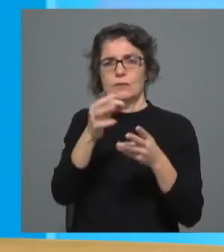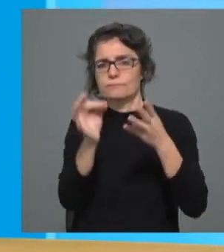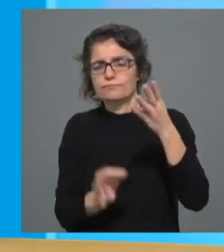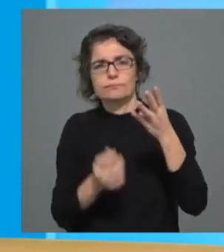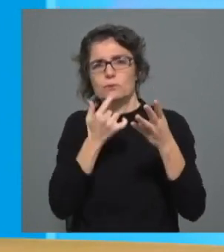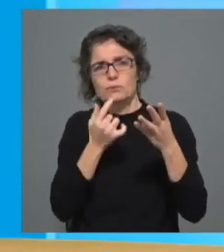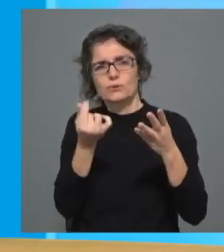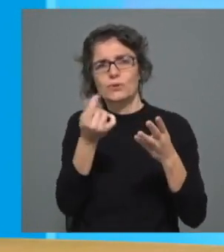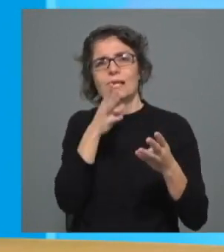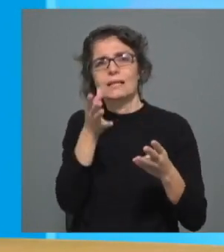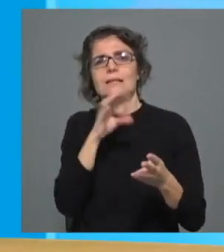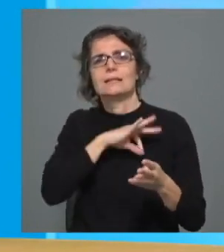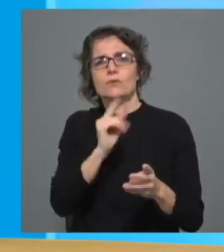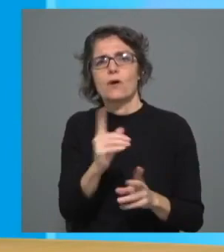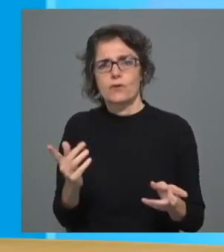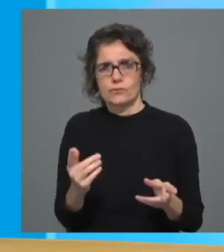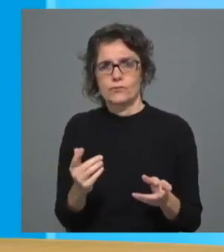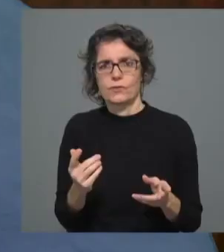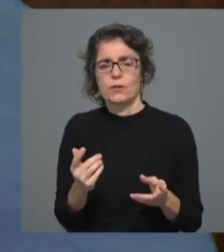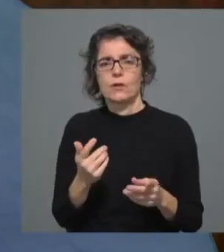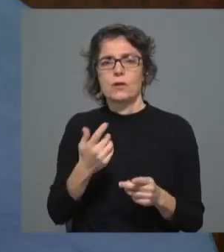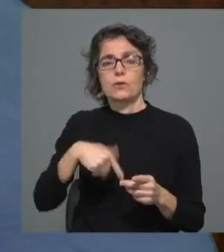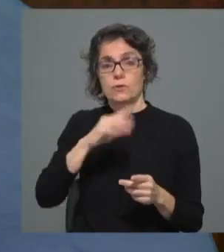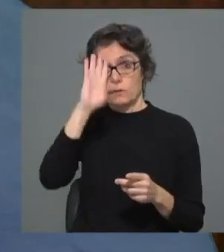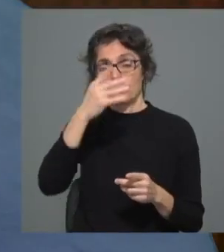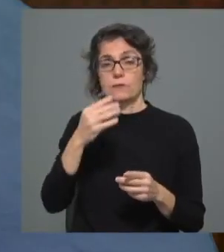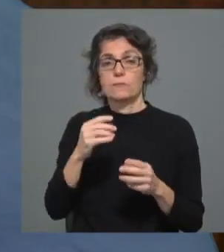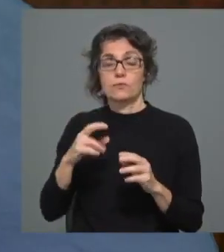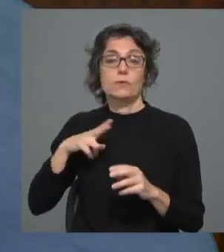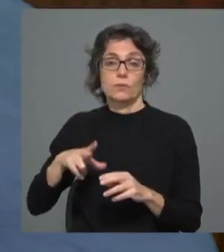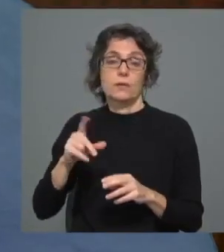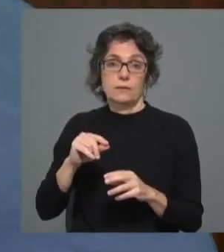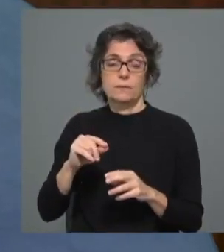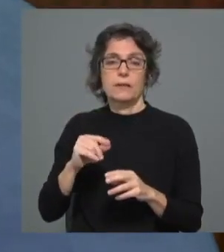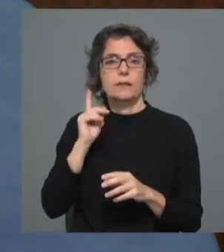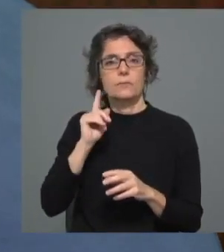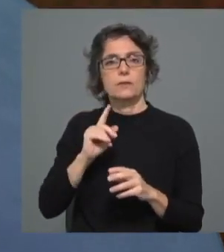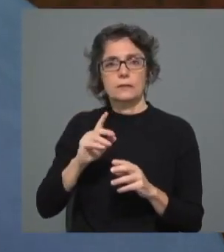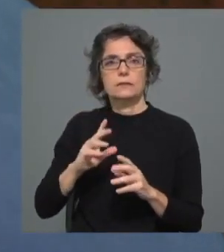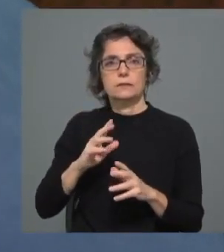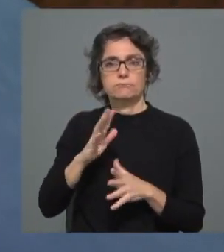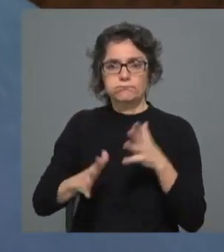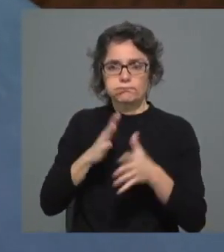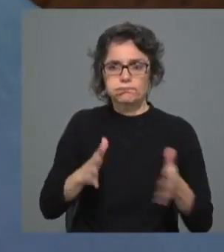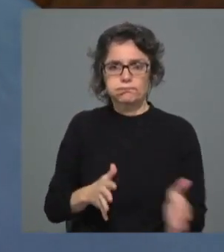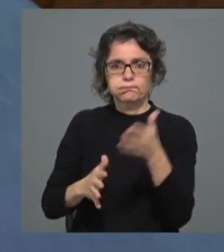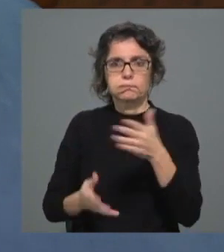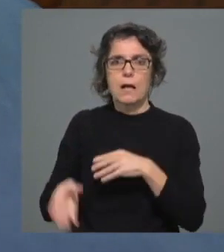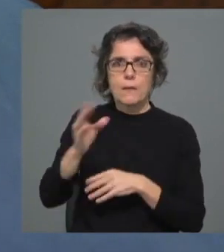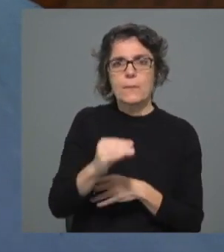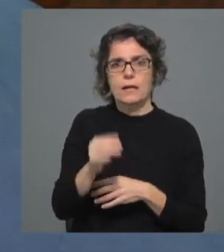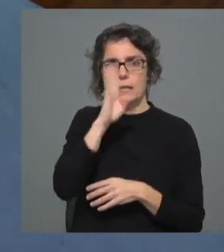necessário progredir em Portugal, não é? Portanto, nós temos níveis de produtividade que são inferiores aos de muitos países da Europa. Produtividade no